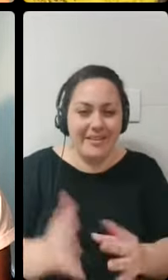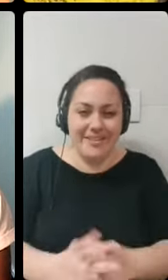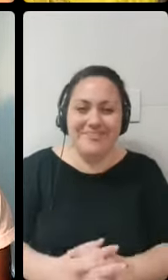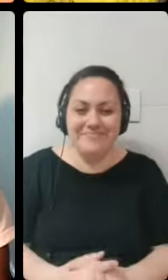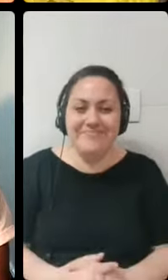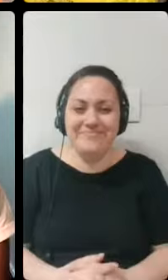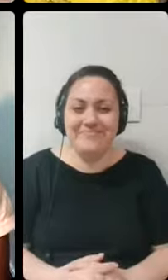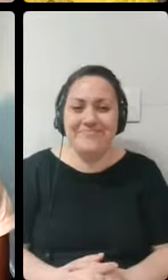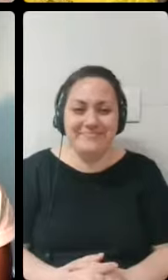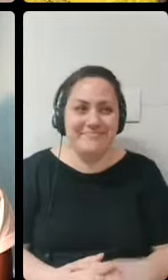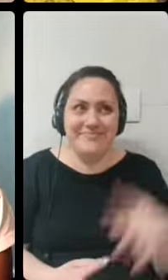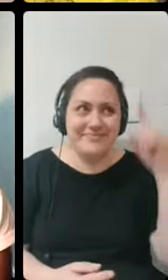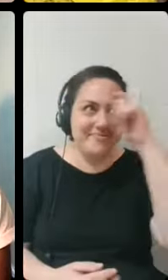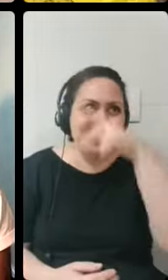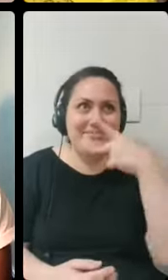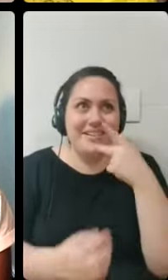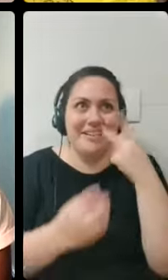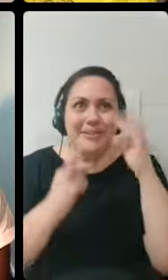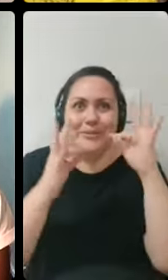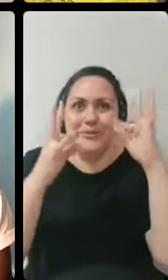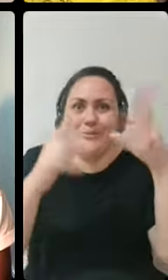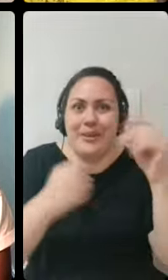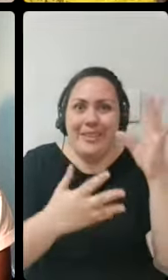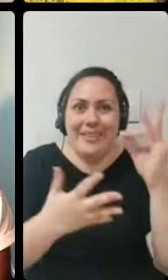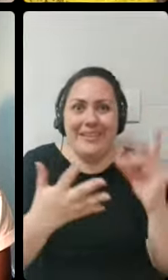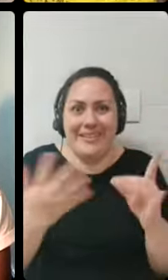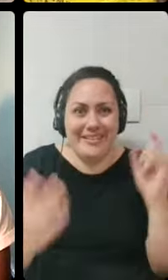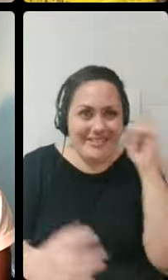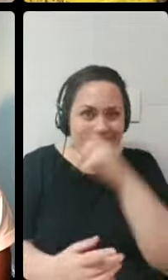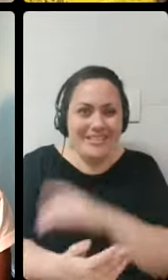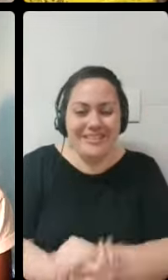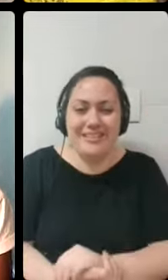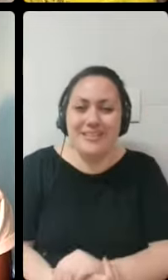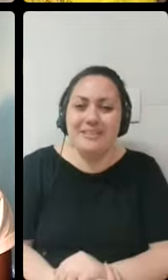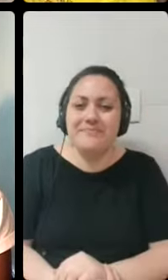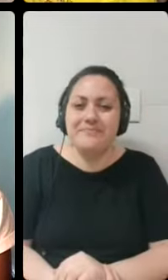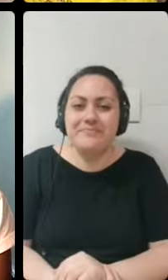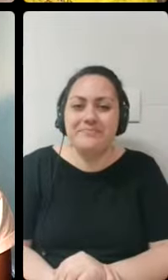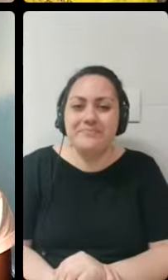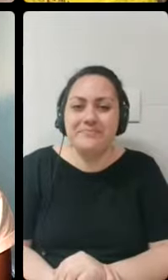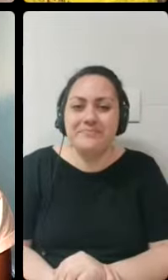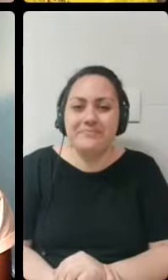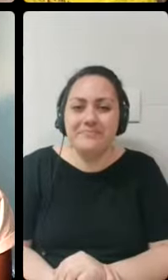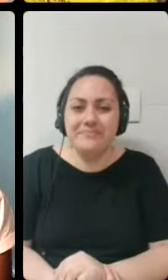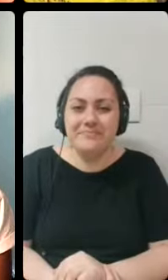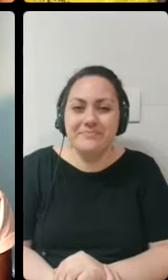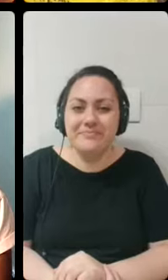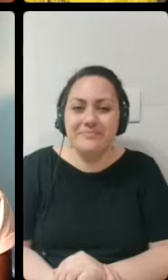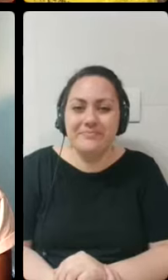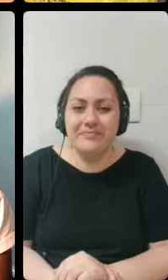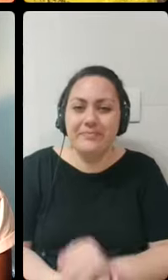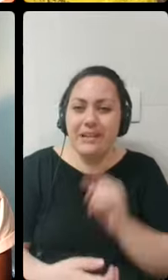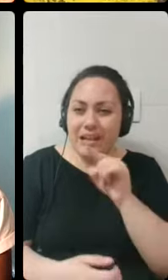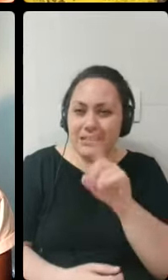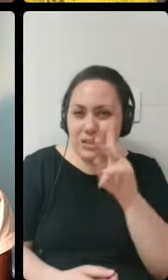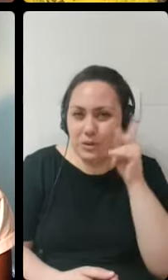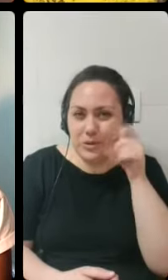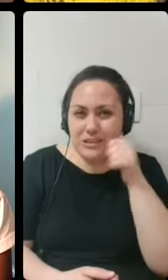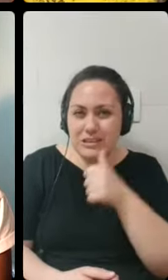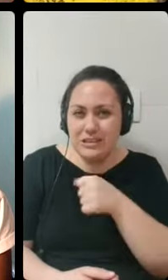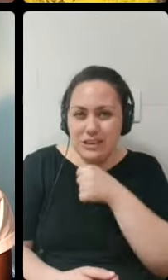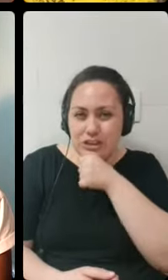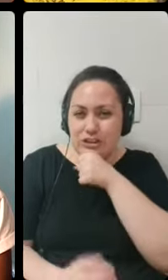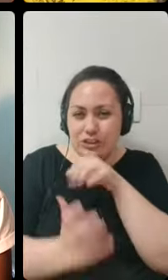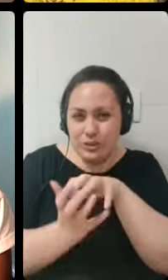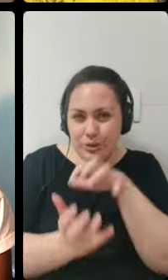É muito difícil falar de tudo, porque é muita coisa. Essa história da senhora, também para o